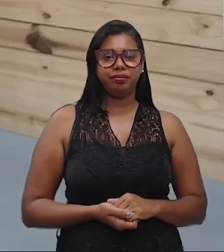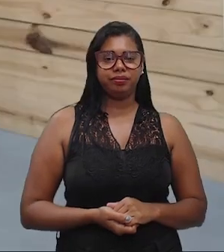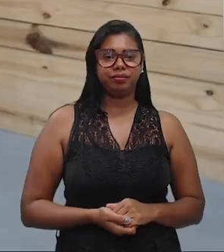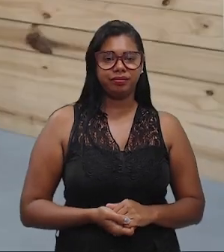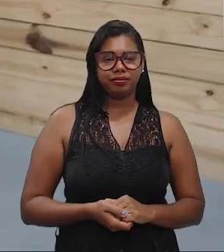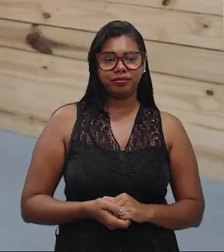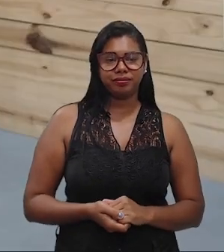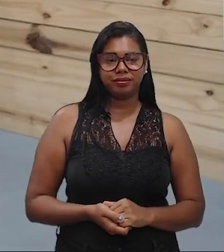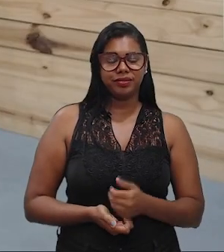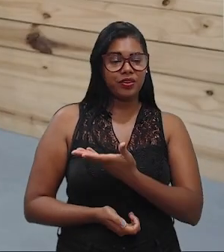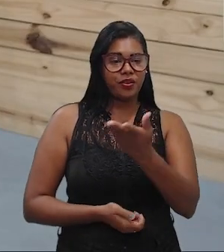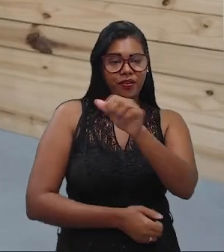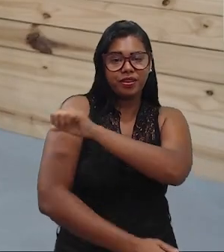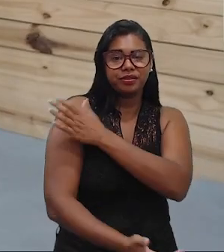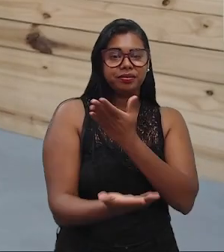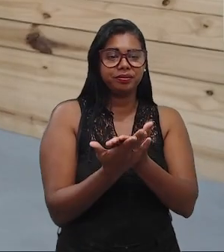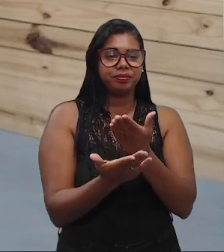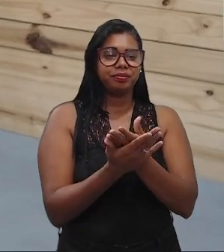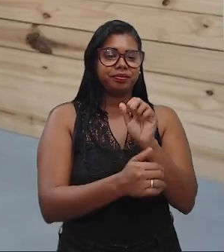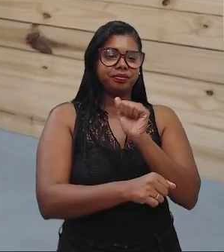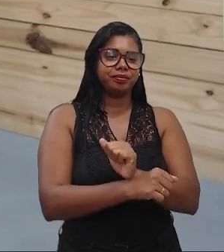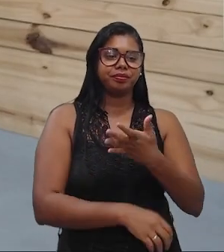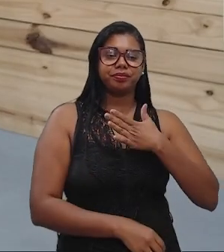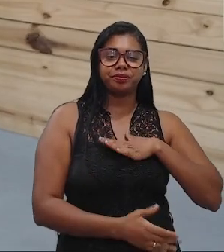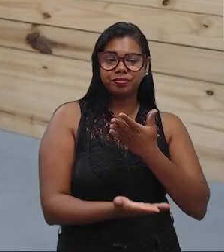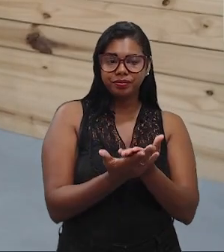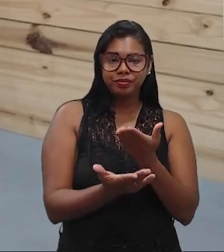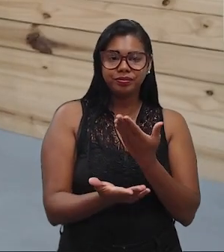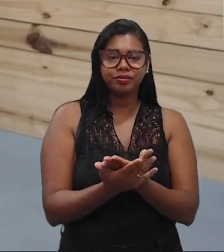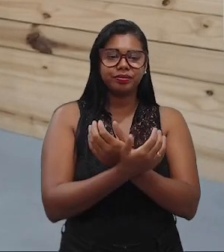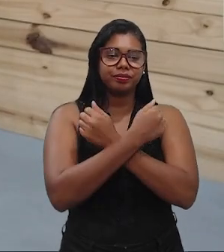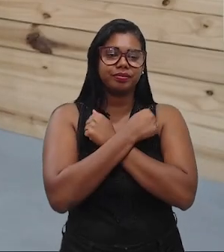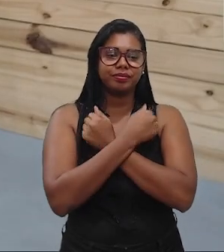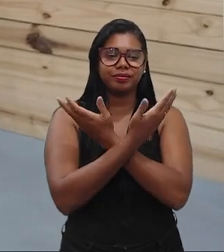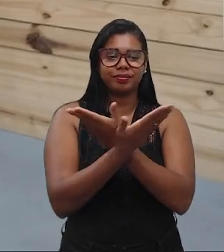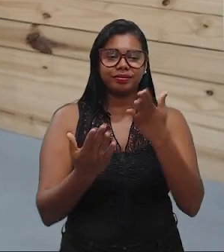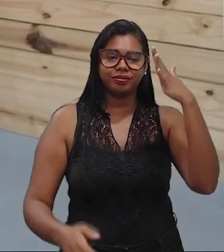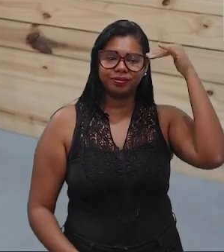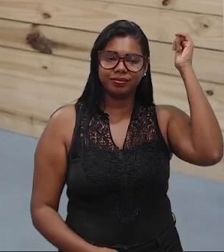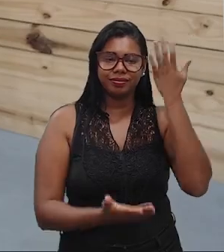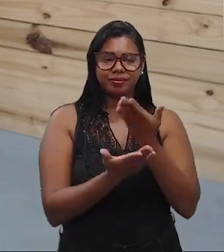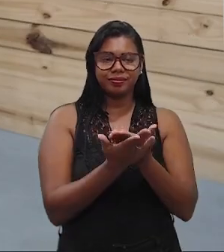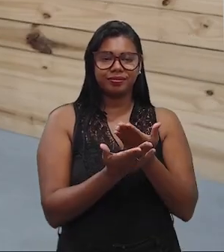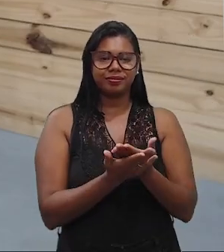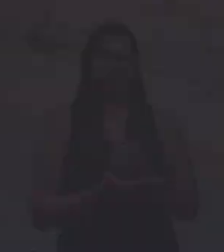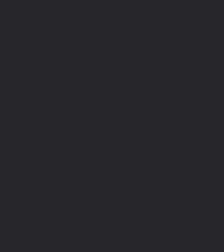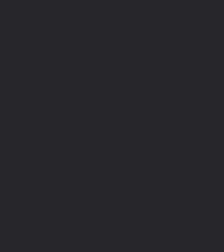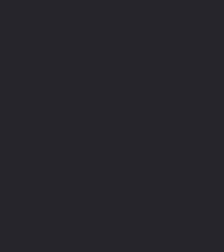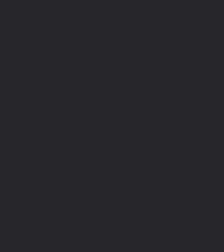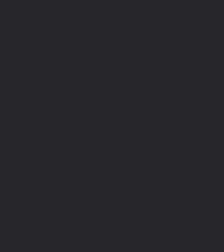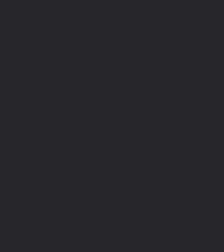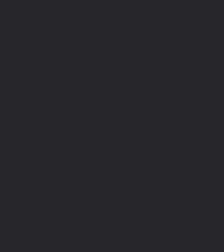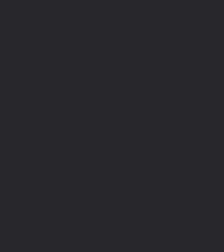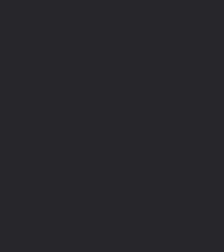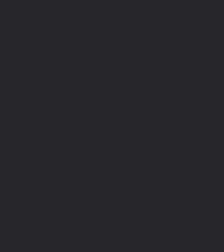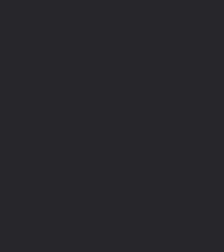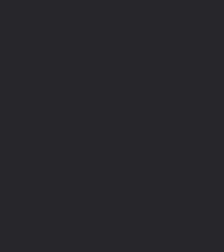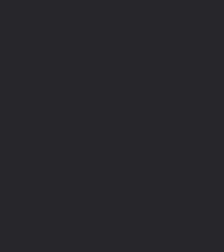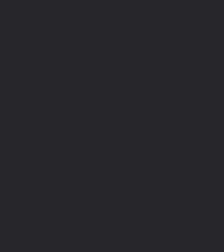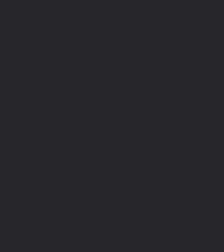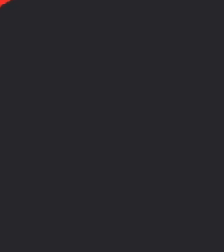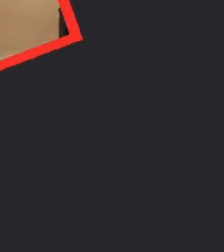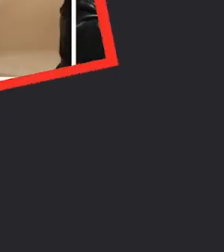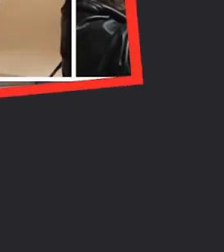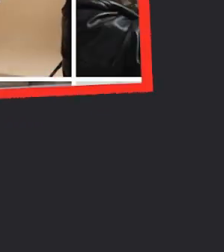Então, estudantes, espero que tenham gostado. Um abraço a todos e sucesso nos estudos.